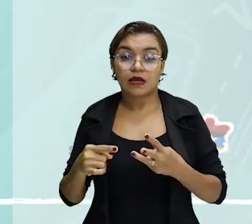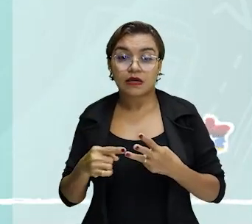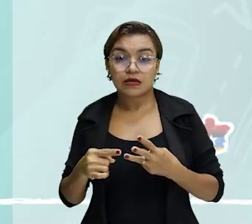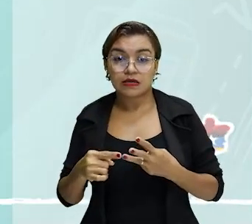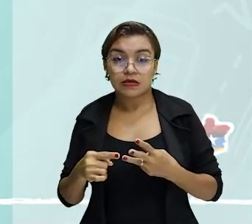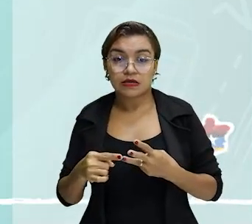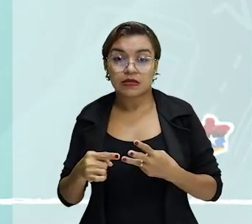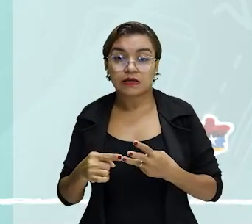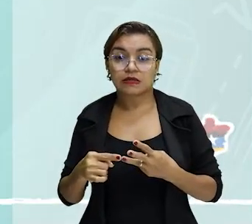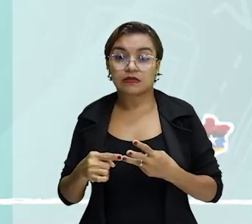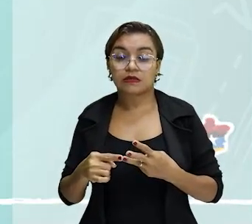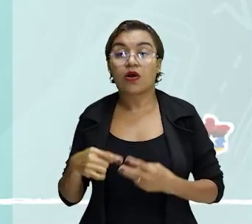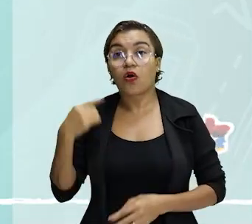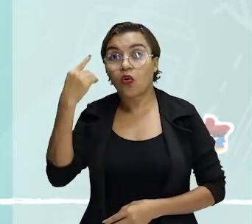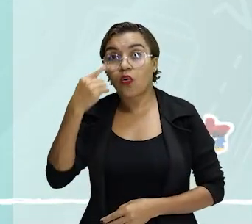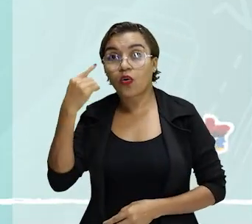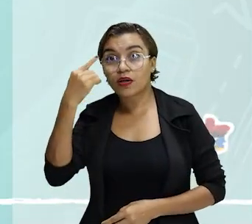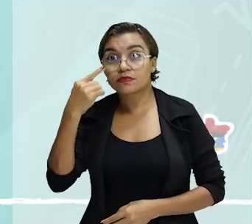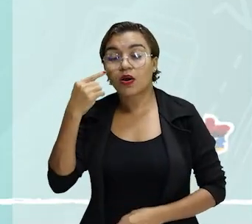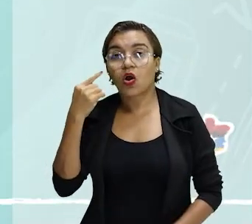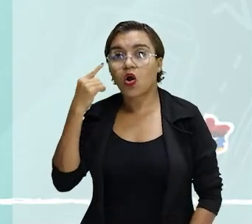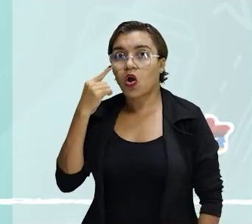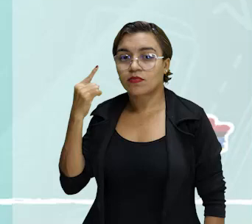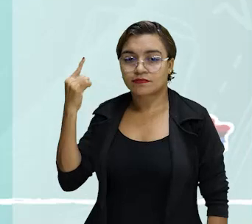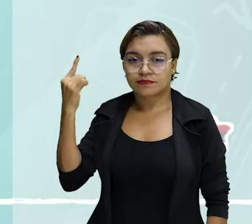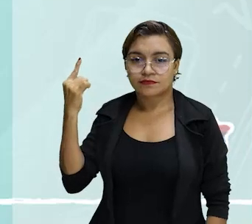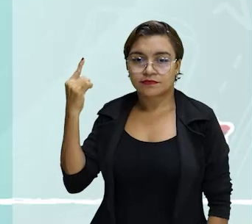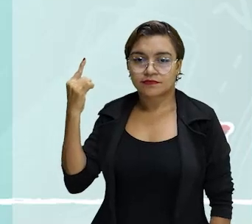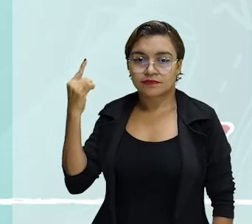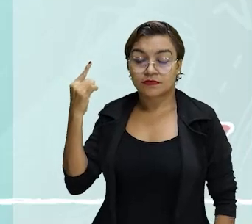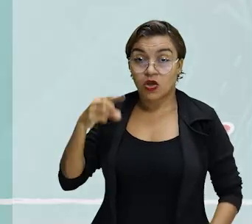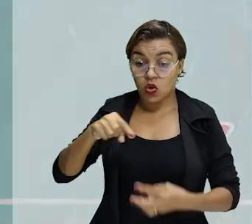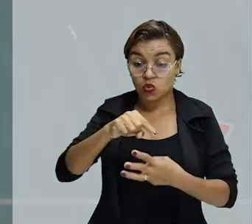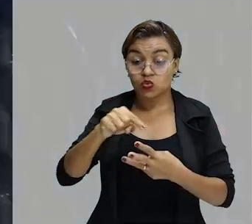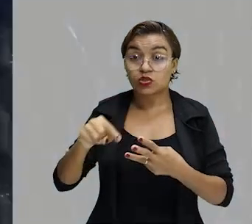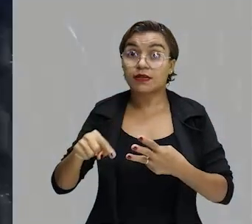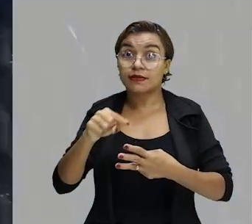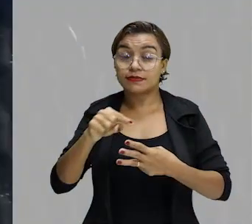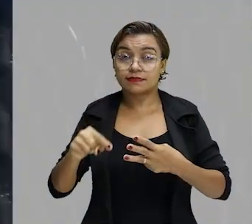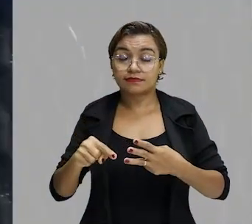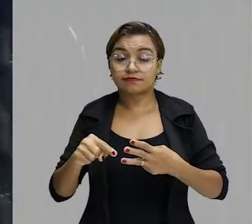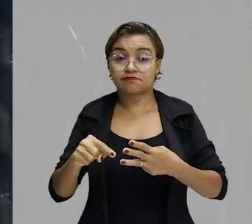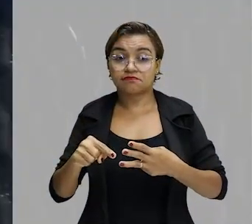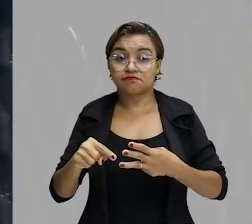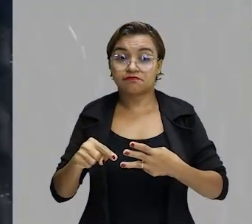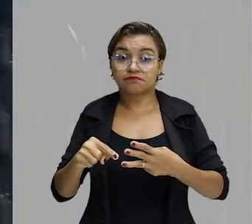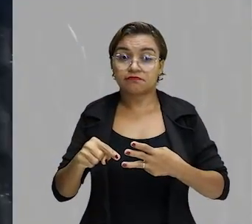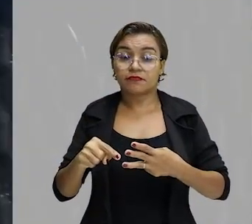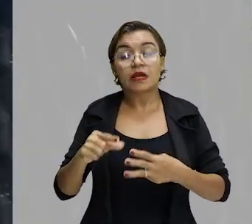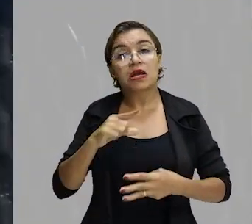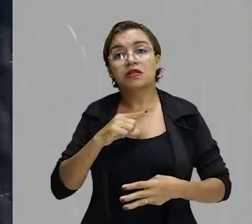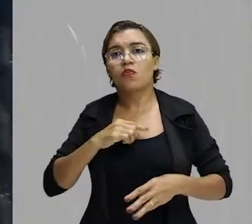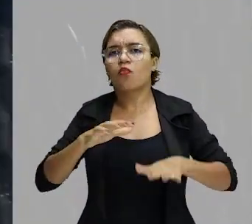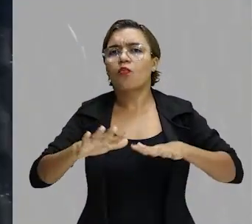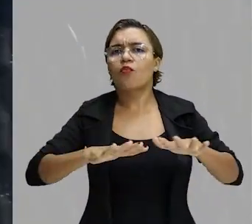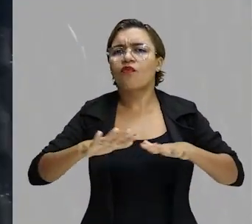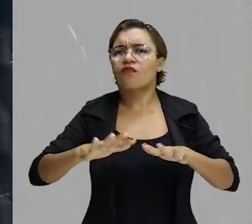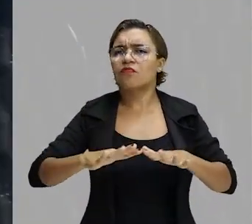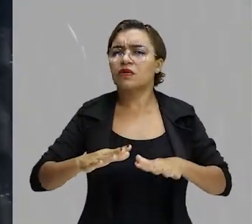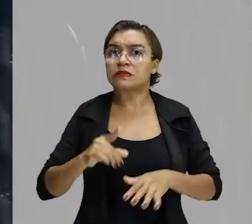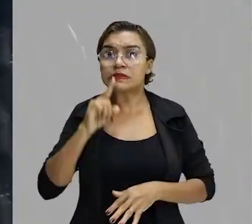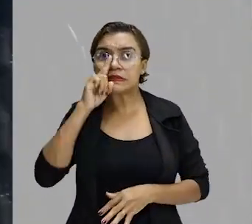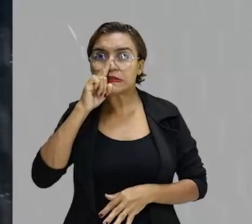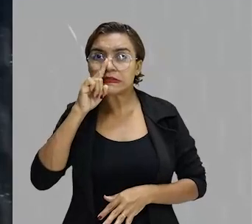espanhol José Ortega y Gasset. Esses 3 aqui, que viam nos movimentos um